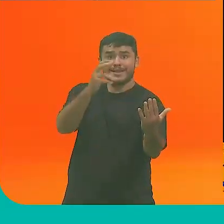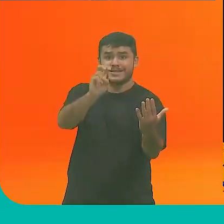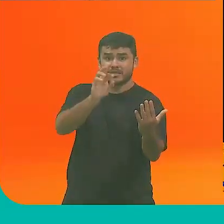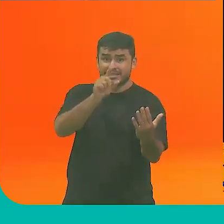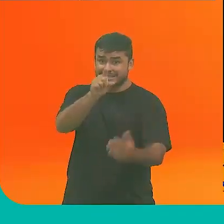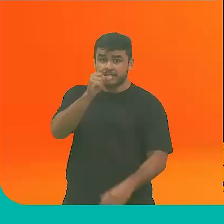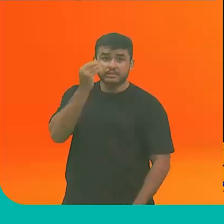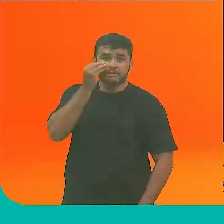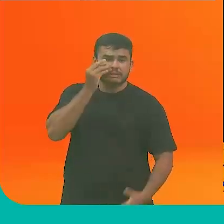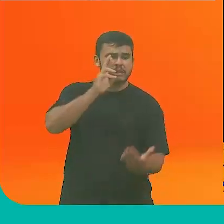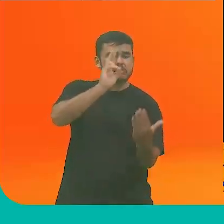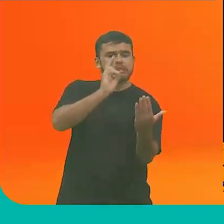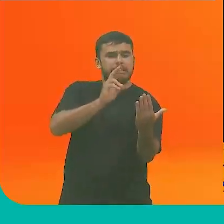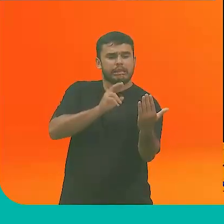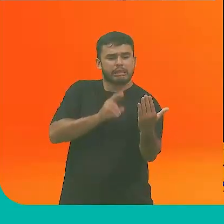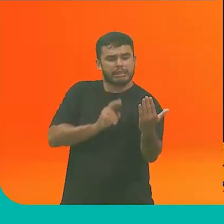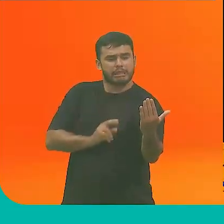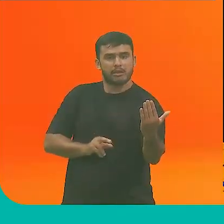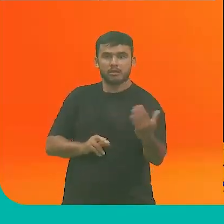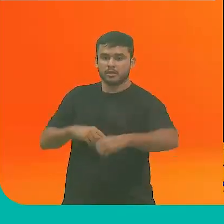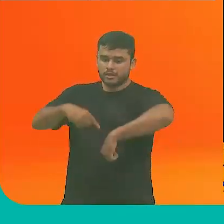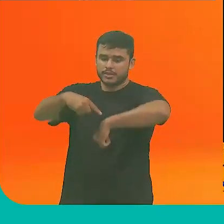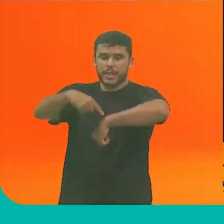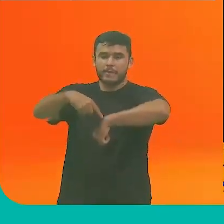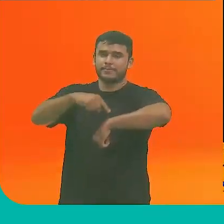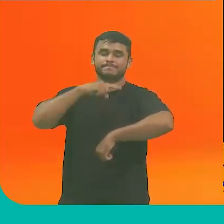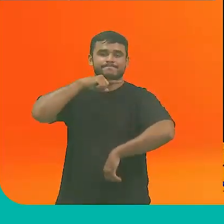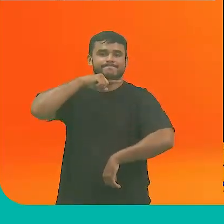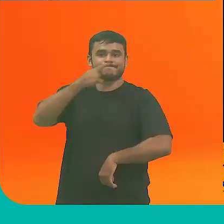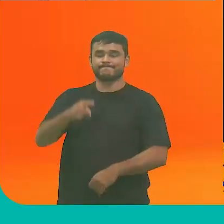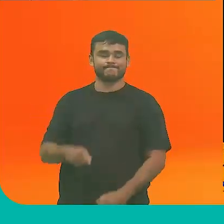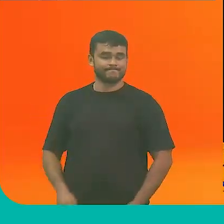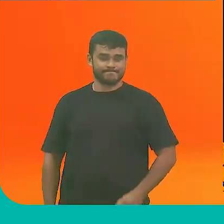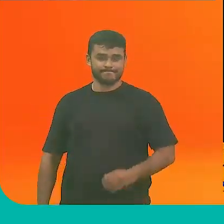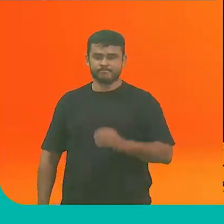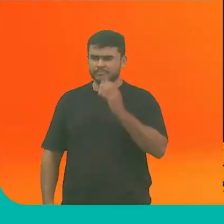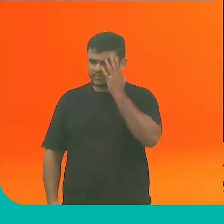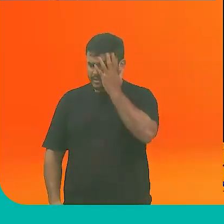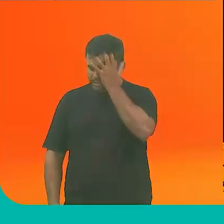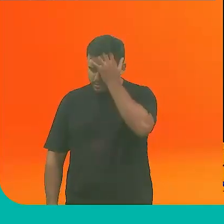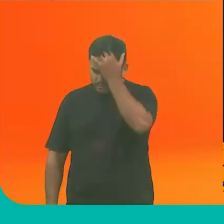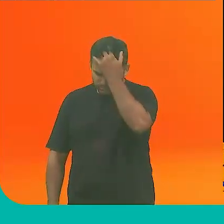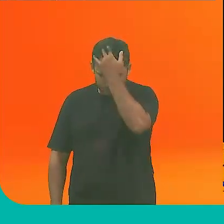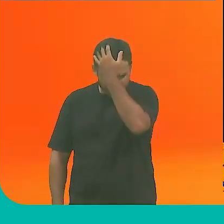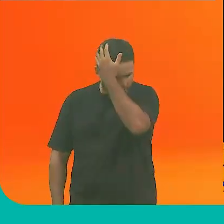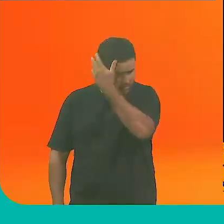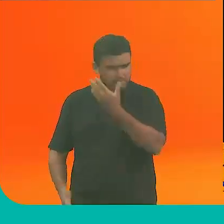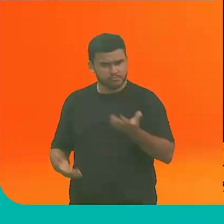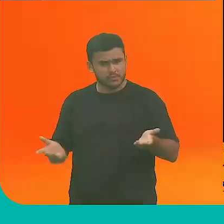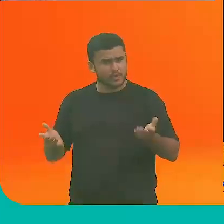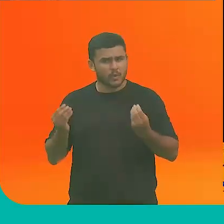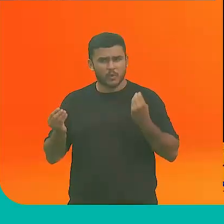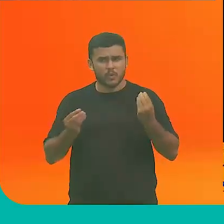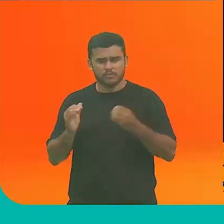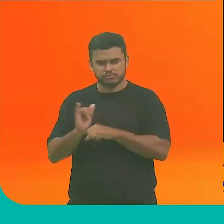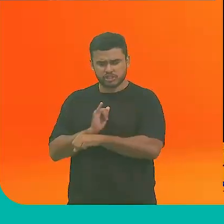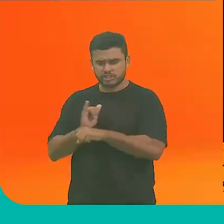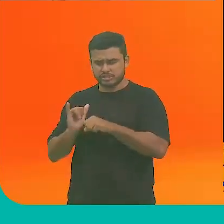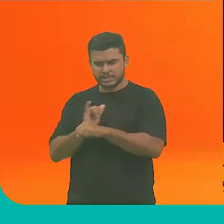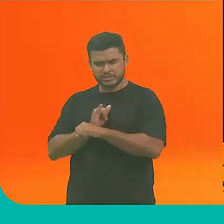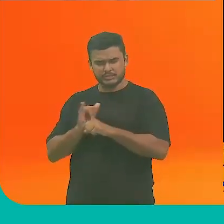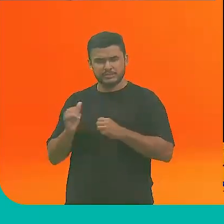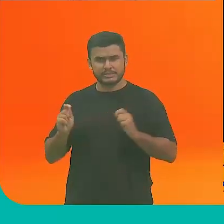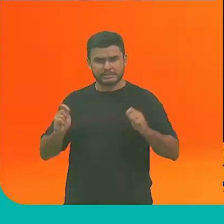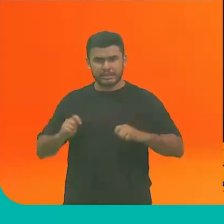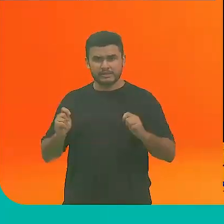que ter uma boa estratégia. Jorge, o que é que tu fala quando tu quer dizer de boa estratégia?